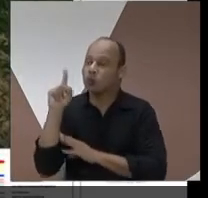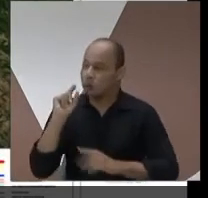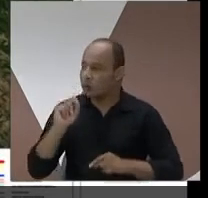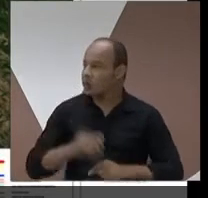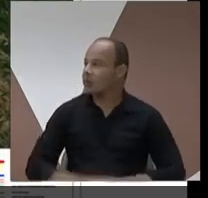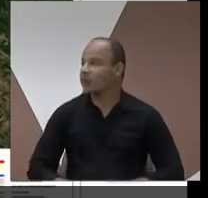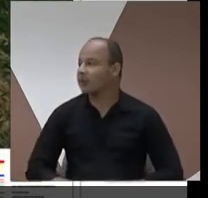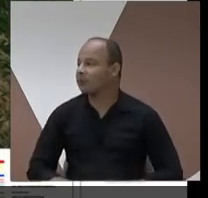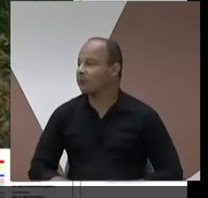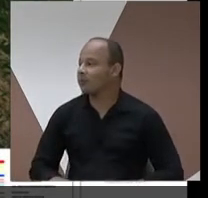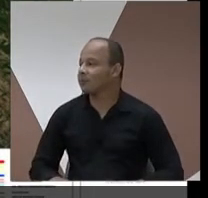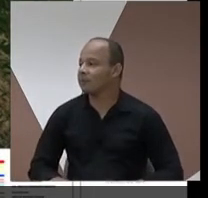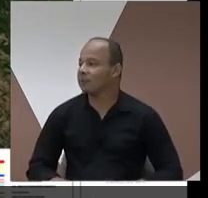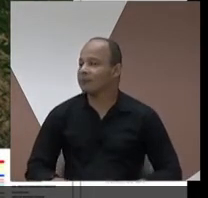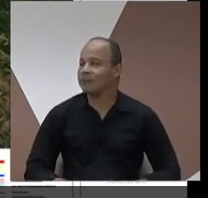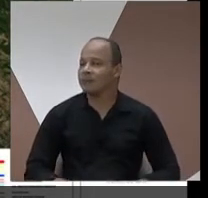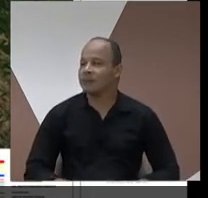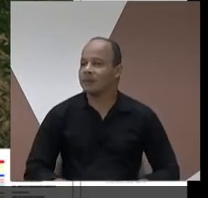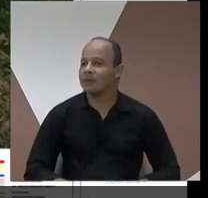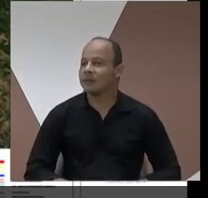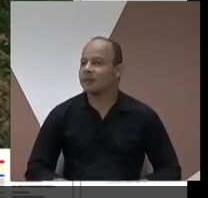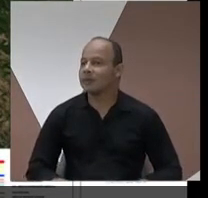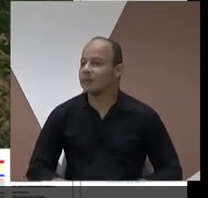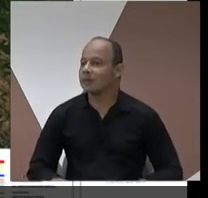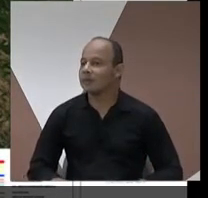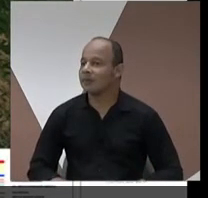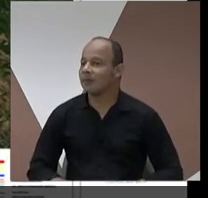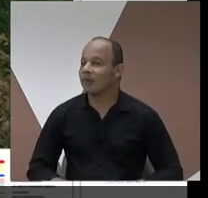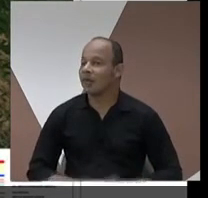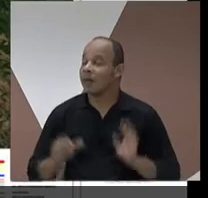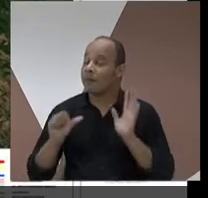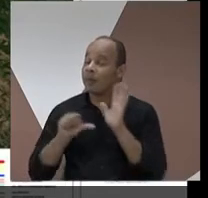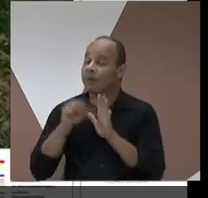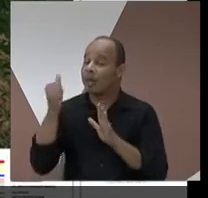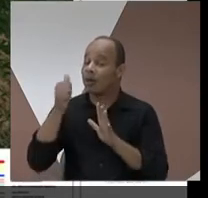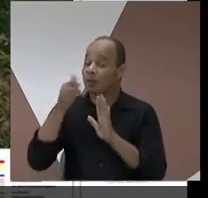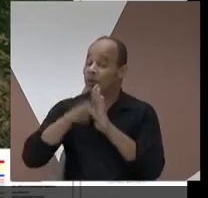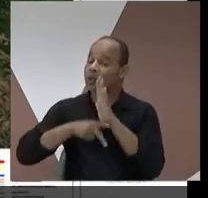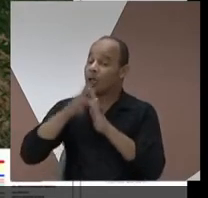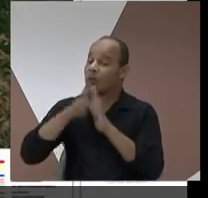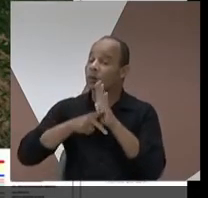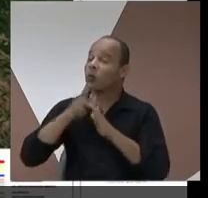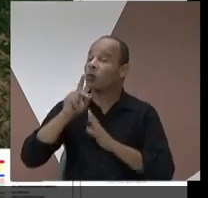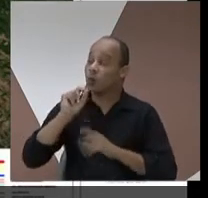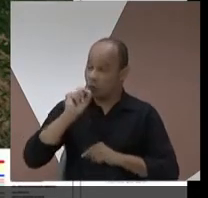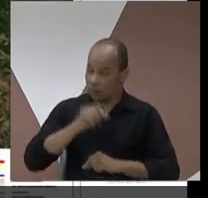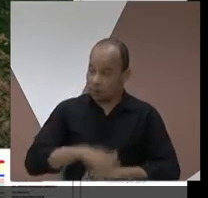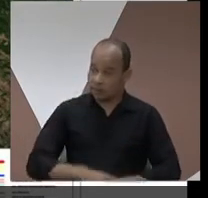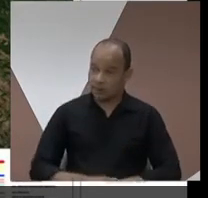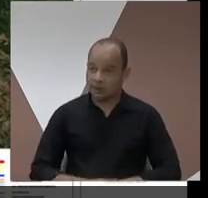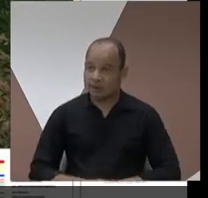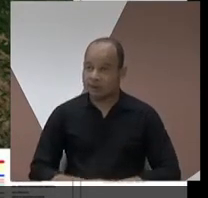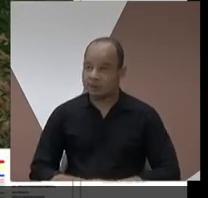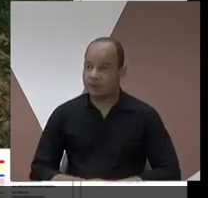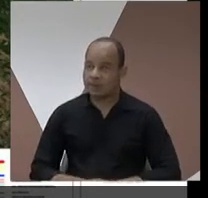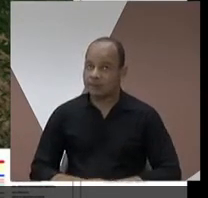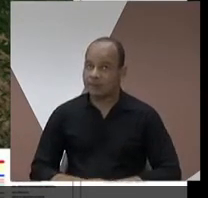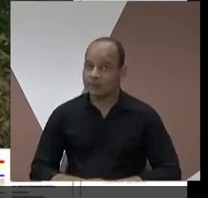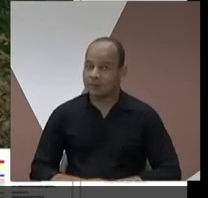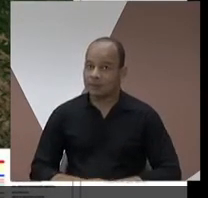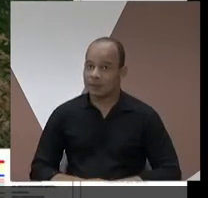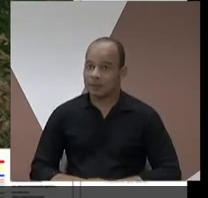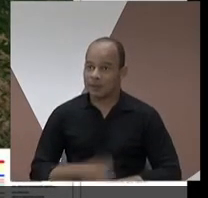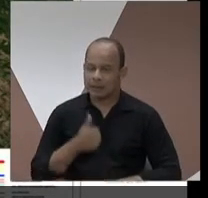o primeiro projeto entrava aqui, cortava cerca de 13 quilômetros, esse